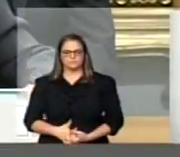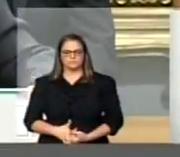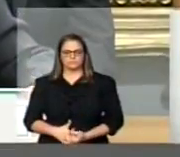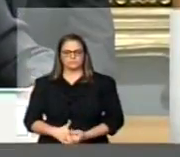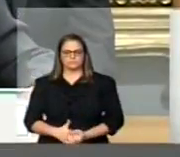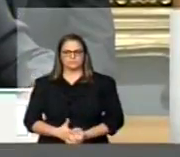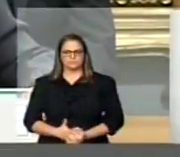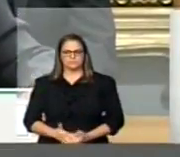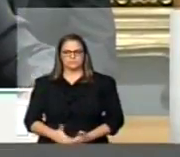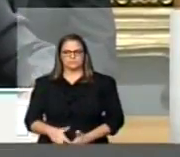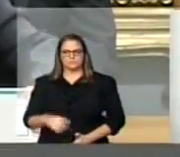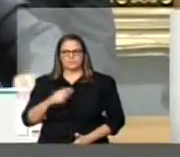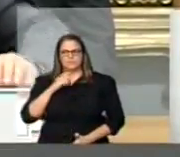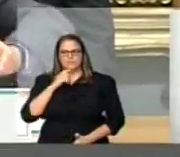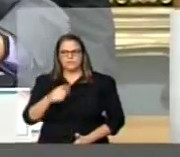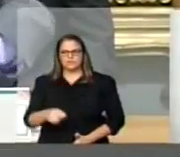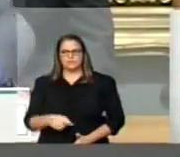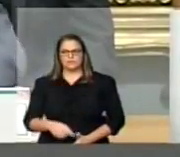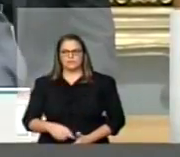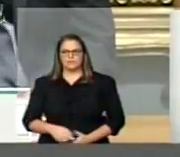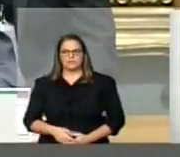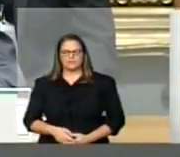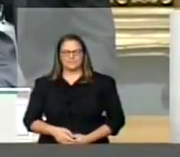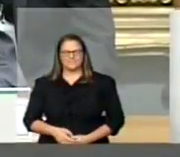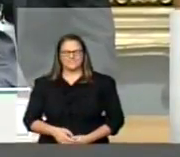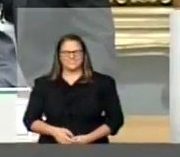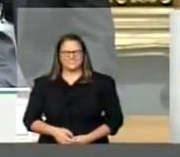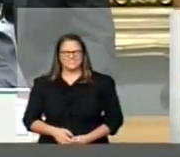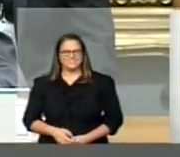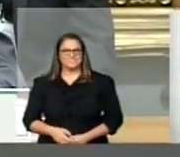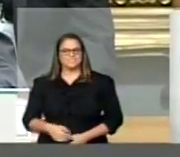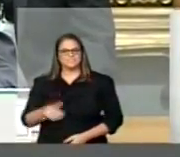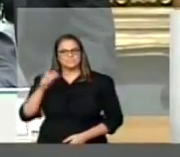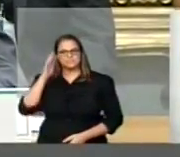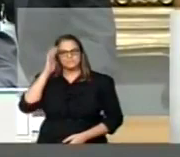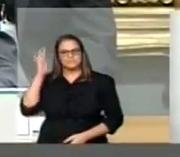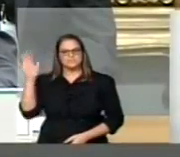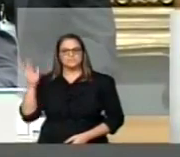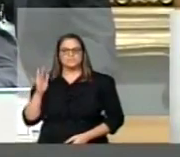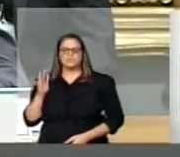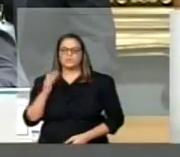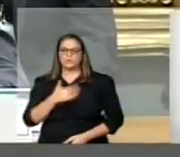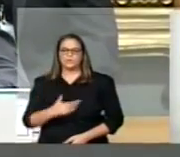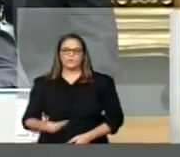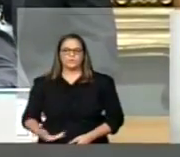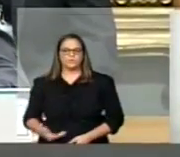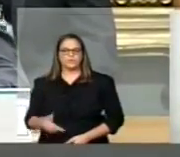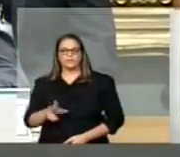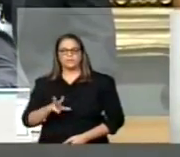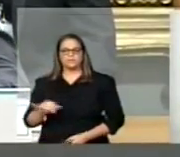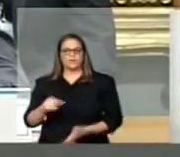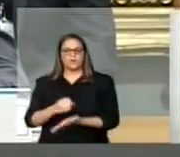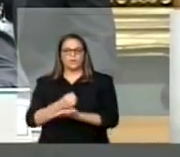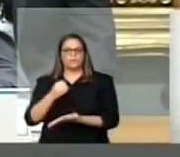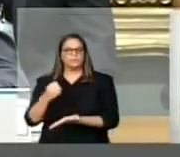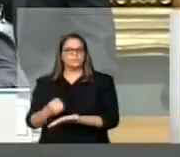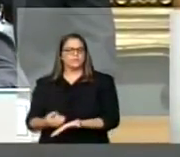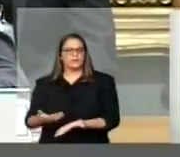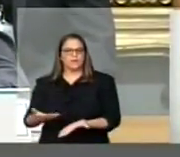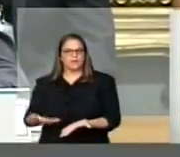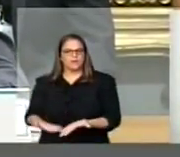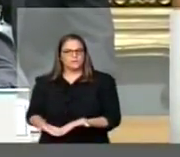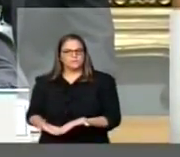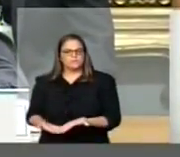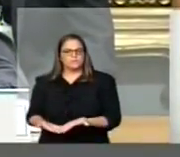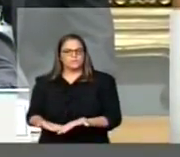Ninguém, em sã consciência, vislumbraria que um governo celebrasse formalmente um contrato entre o erário